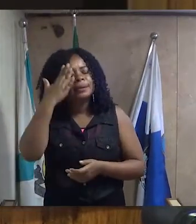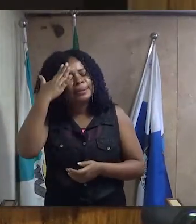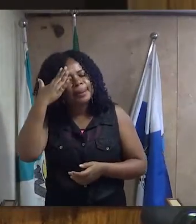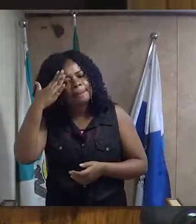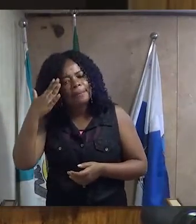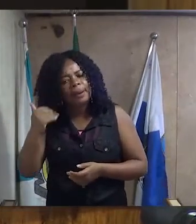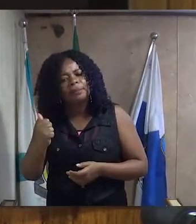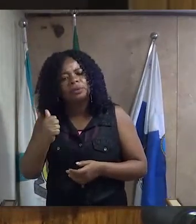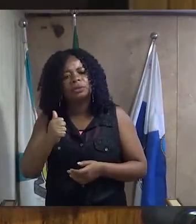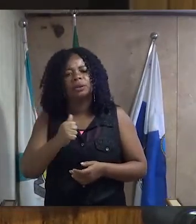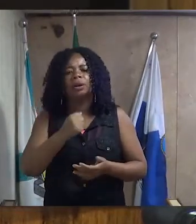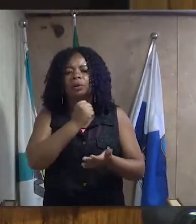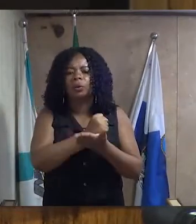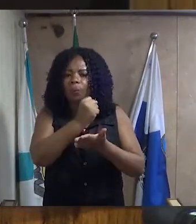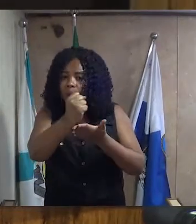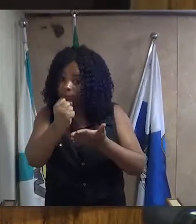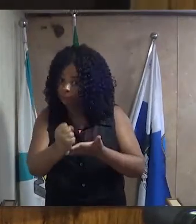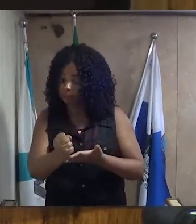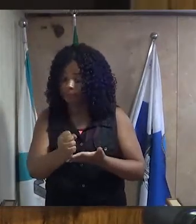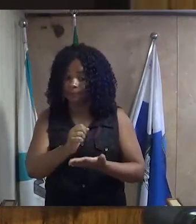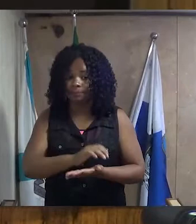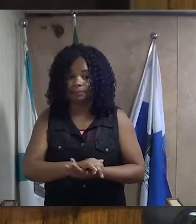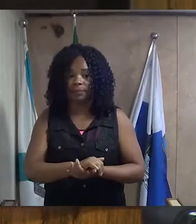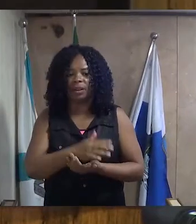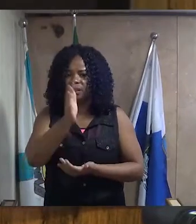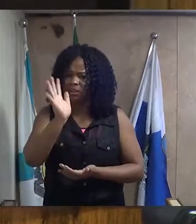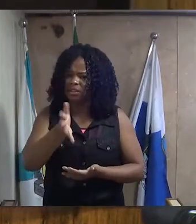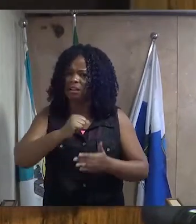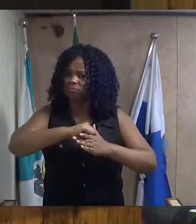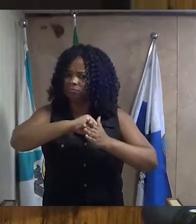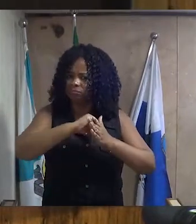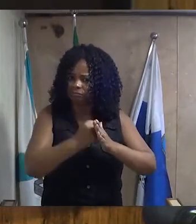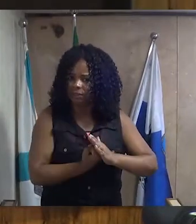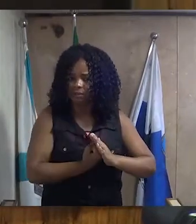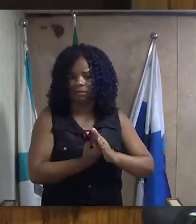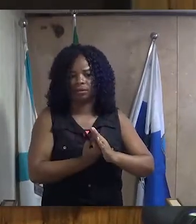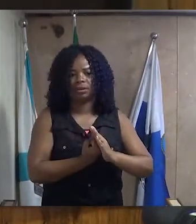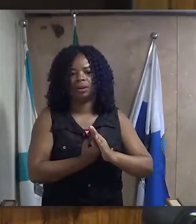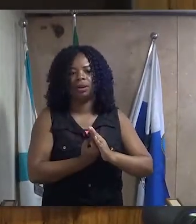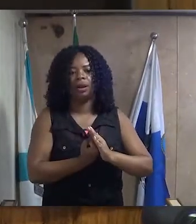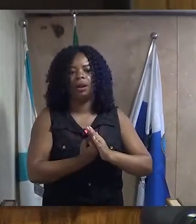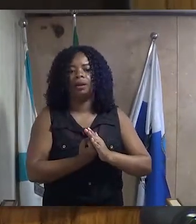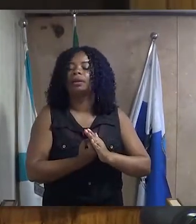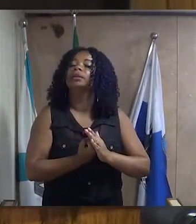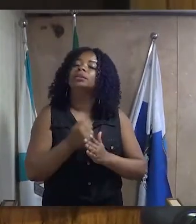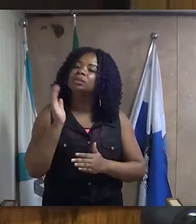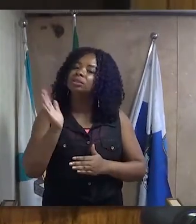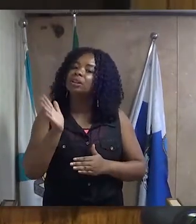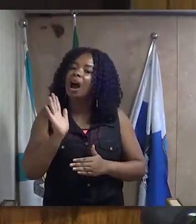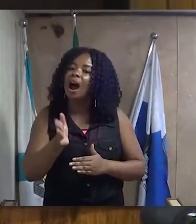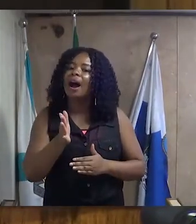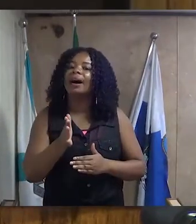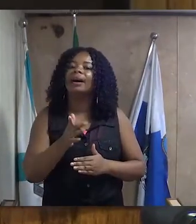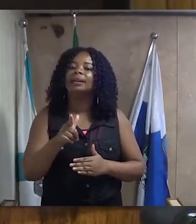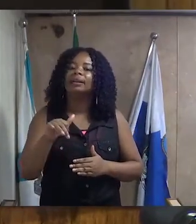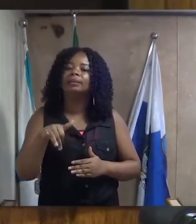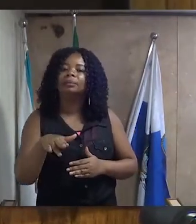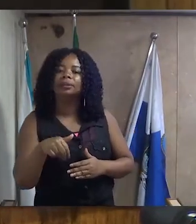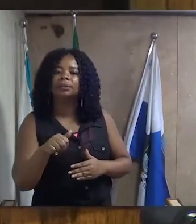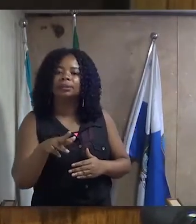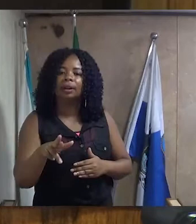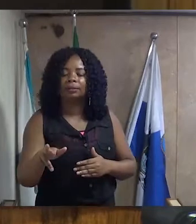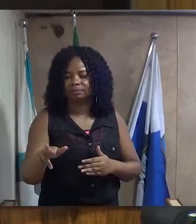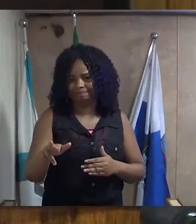Sabemos que o contrato já se encerrou e que estão sob liminar.